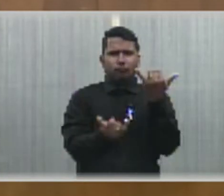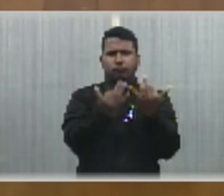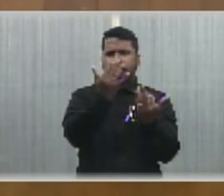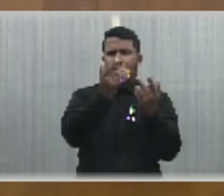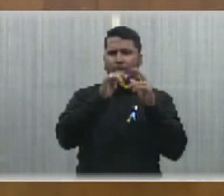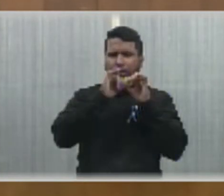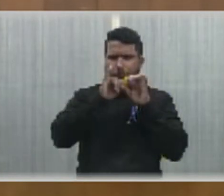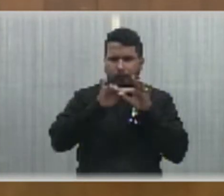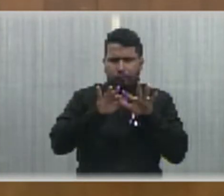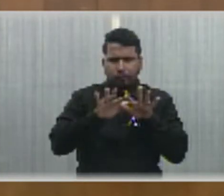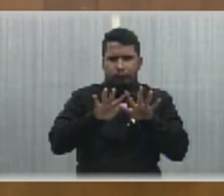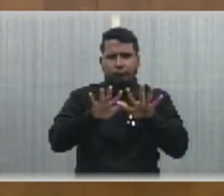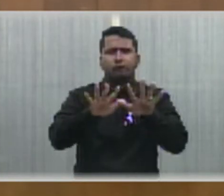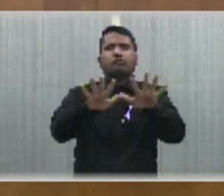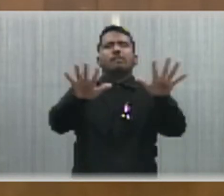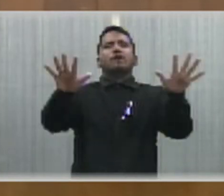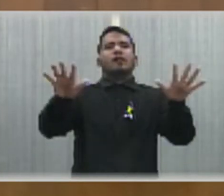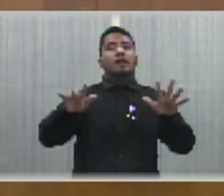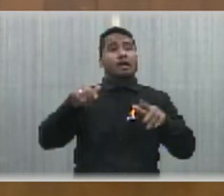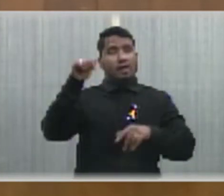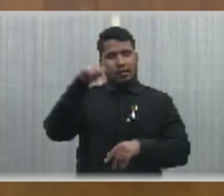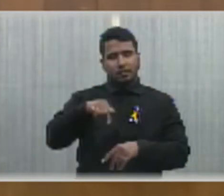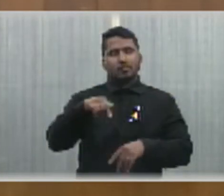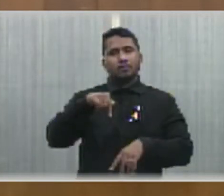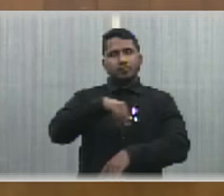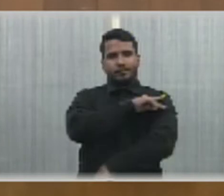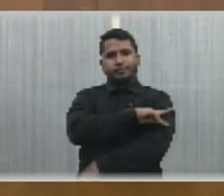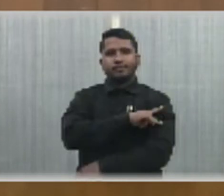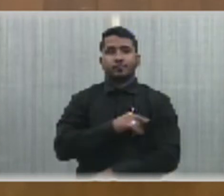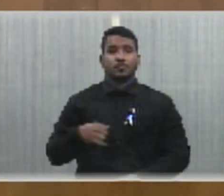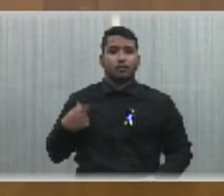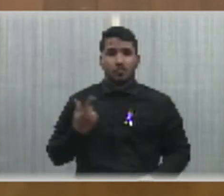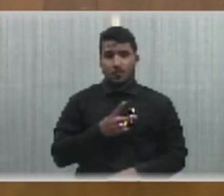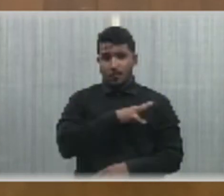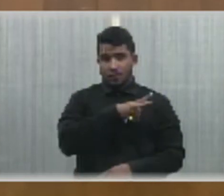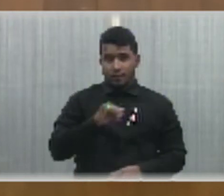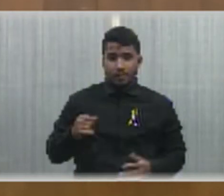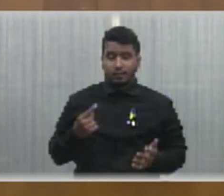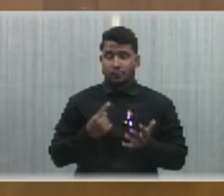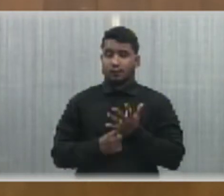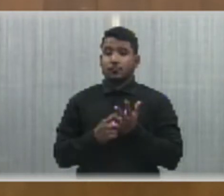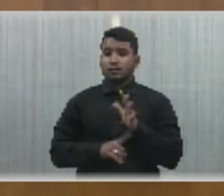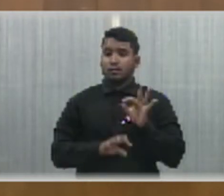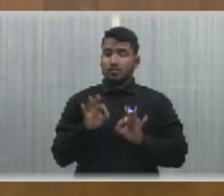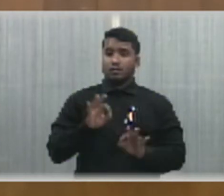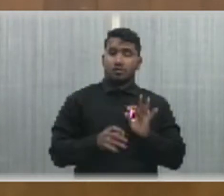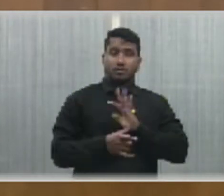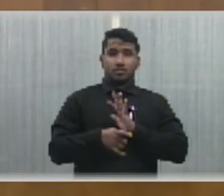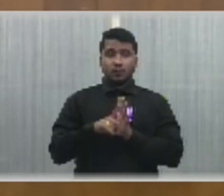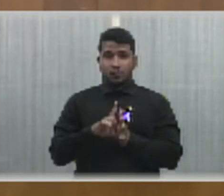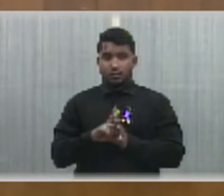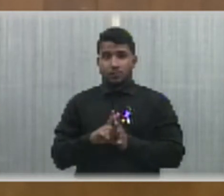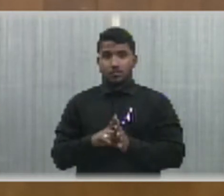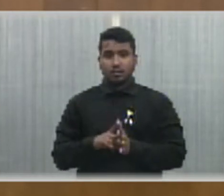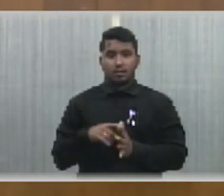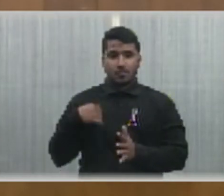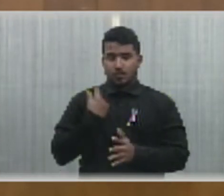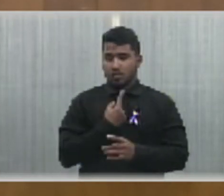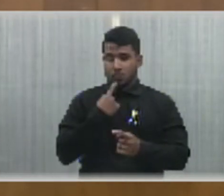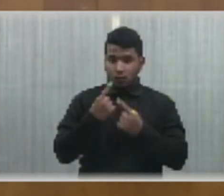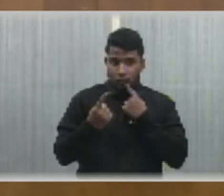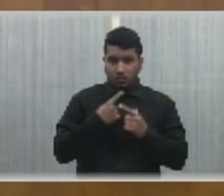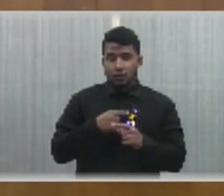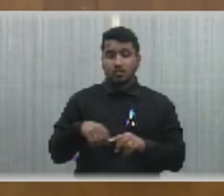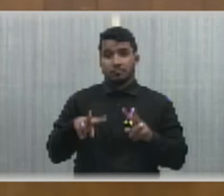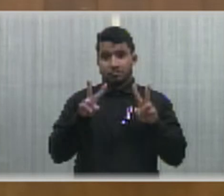na região do semiárido piauiense. Então, vamos realizar, agendar o mais rápido possível para estar aqui discutindo essa